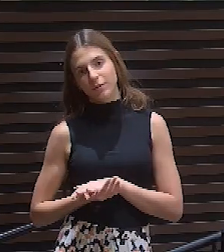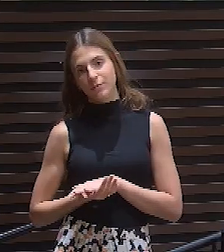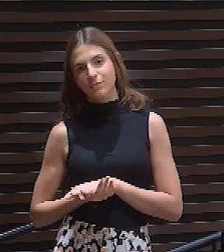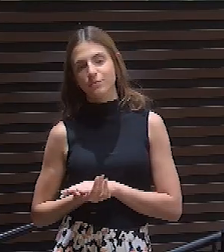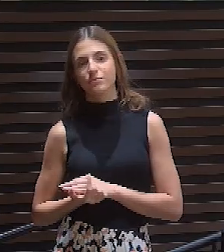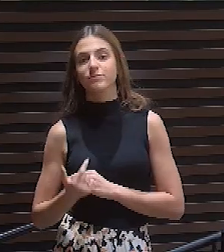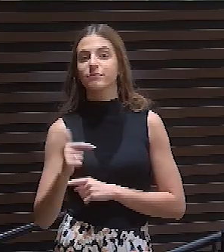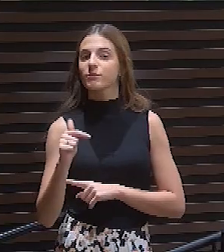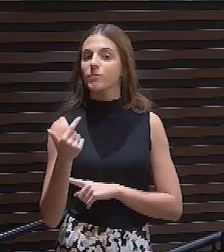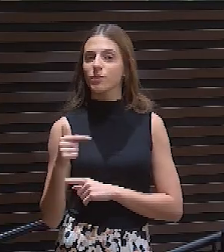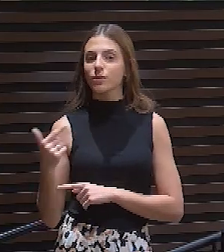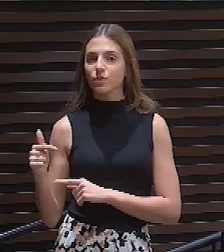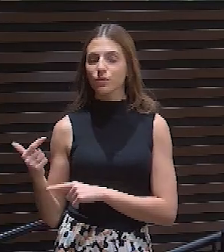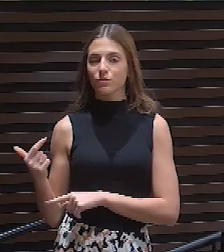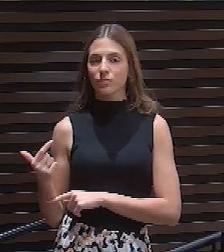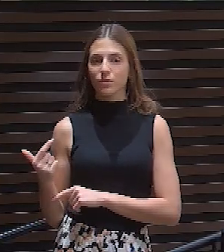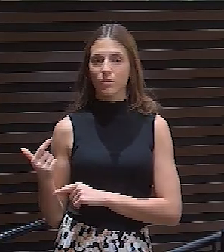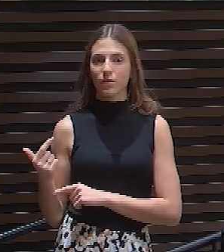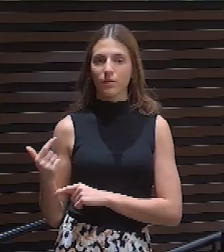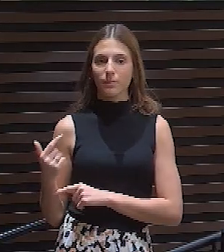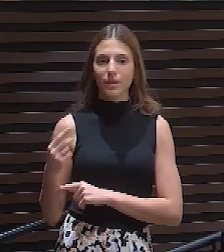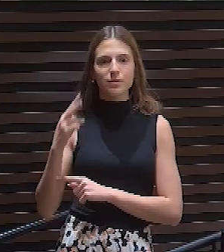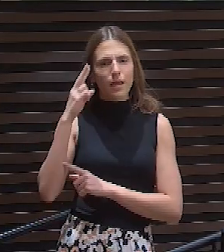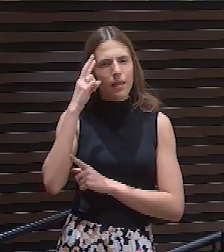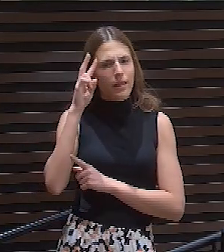Não há mais retrovisor.